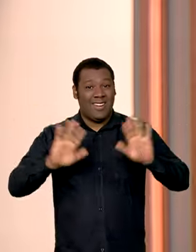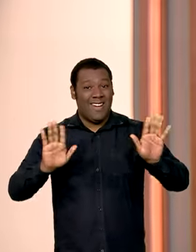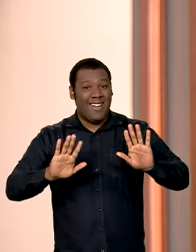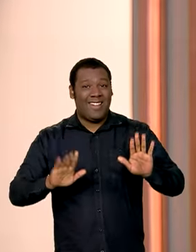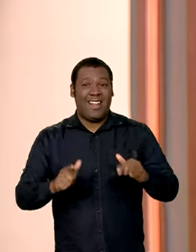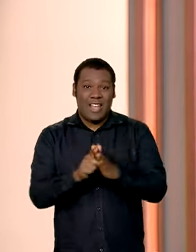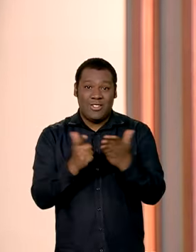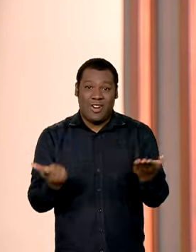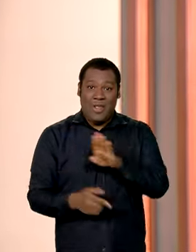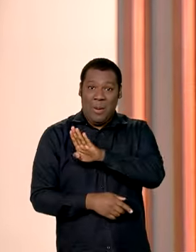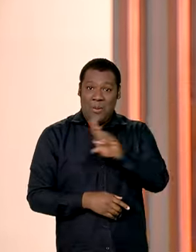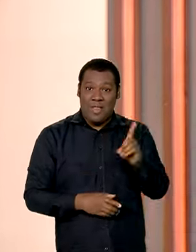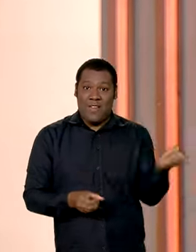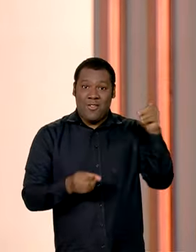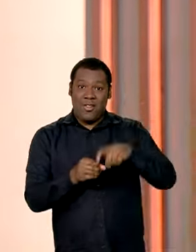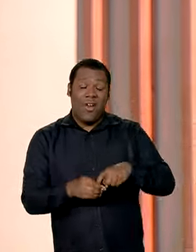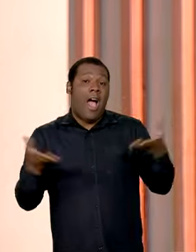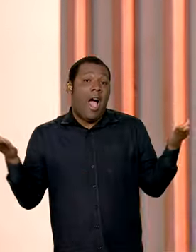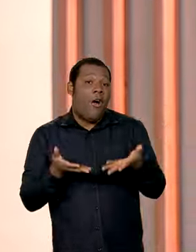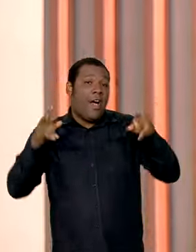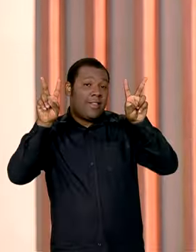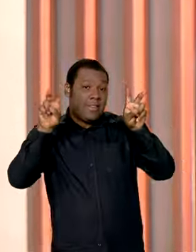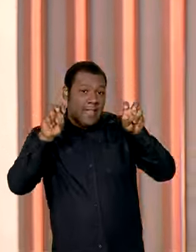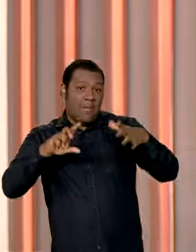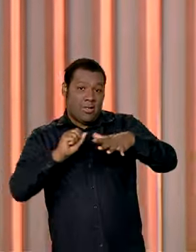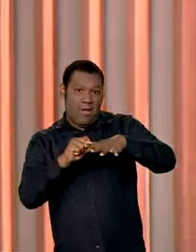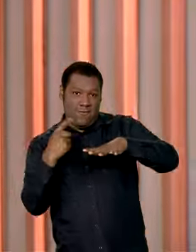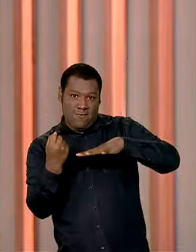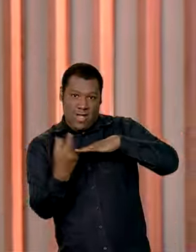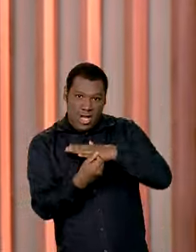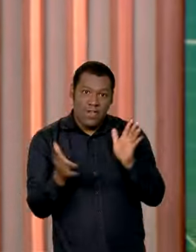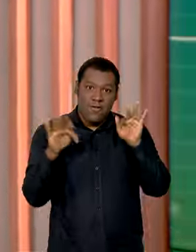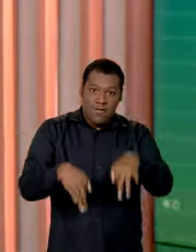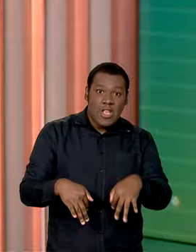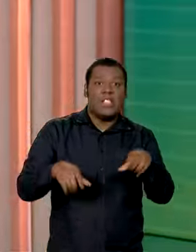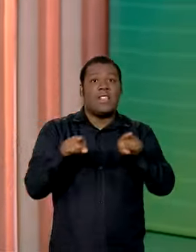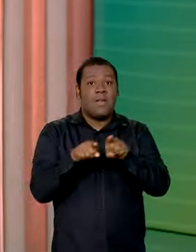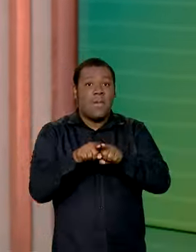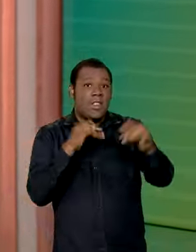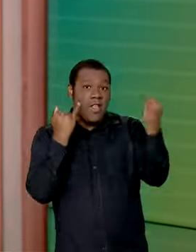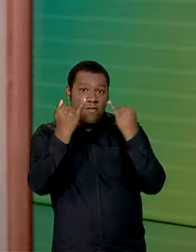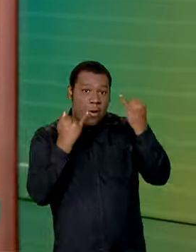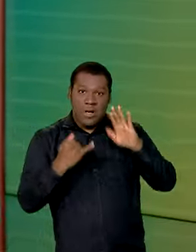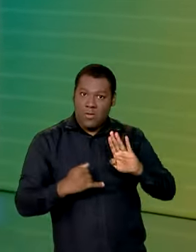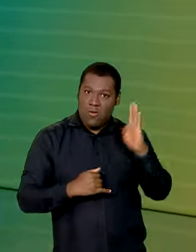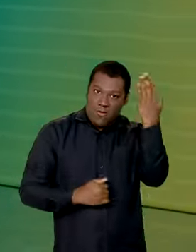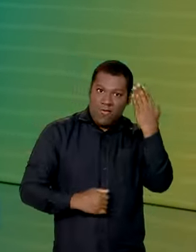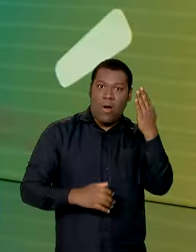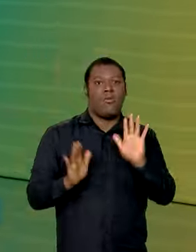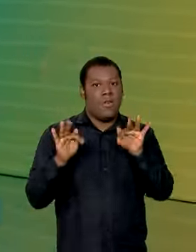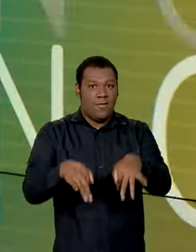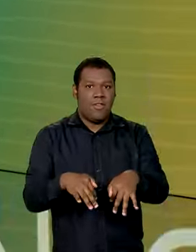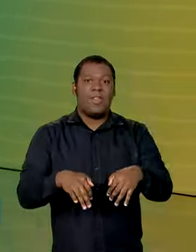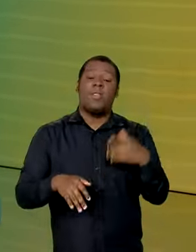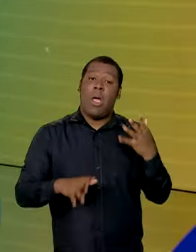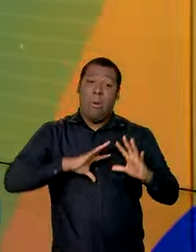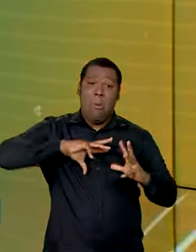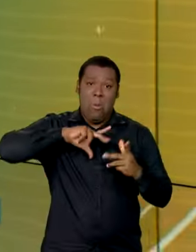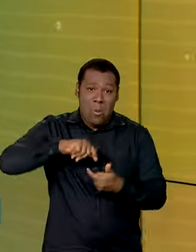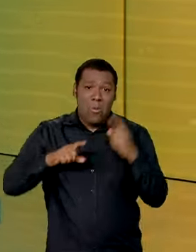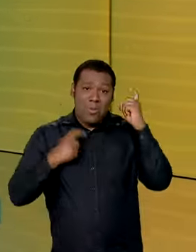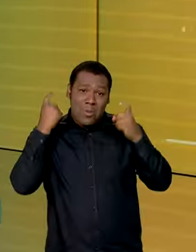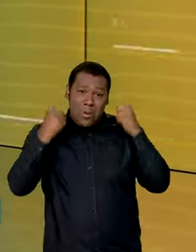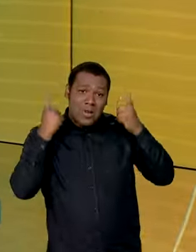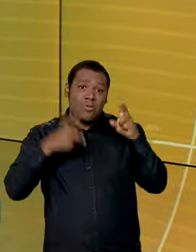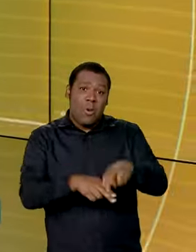Estamos de volta e vamos falar agora do combate à fake news e à desinformação. Este é um tema que preocupa o mundo todo e, por